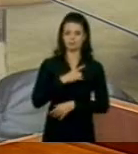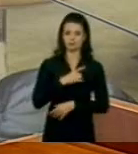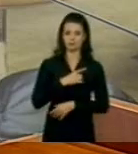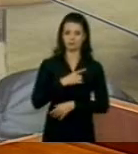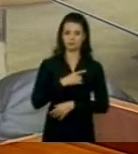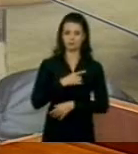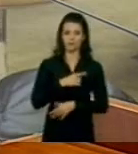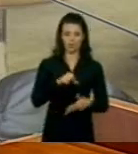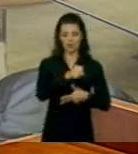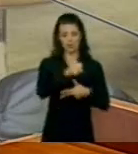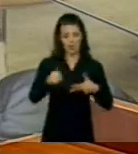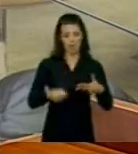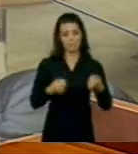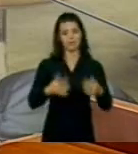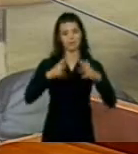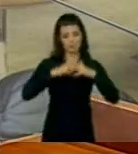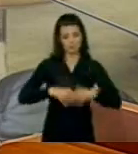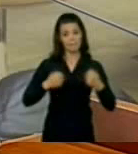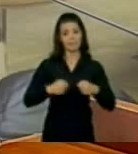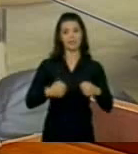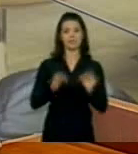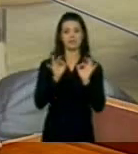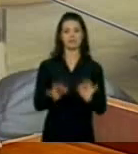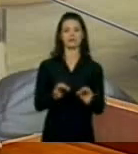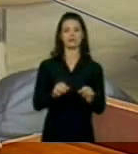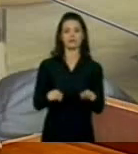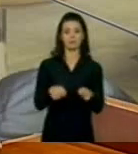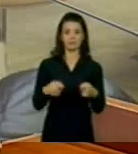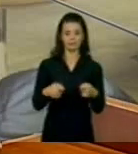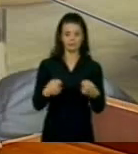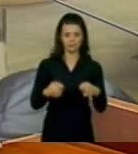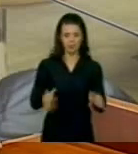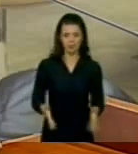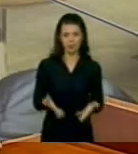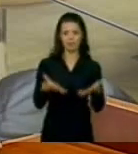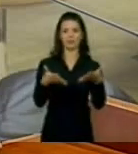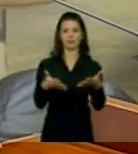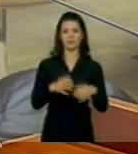que a convivência institucional seja devidamente valorizada e preservada.